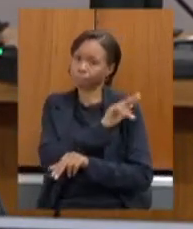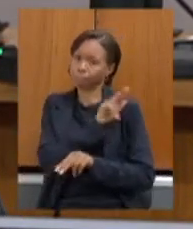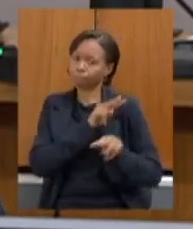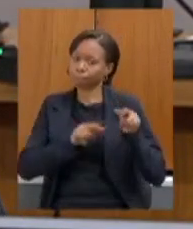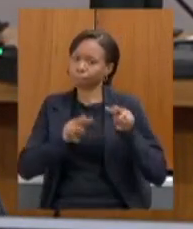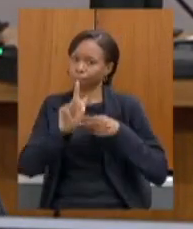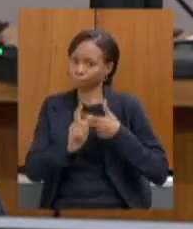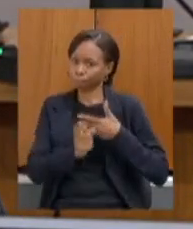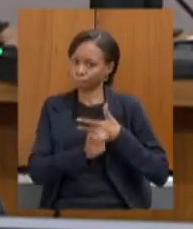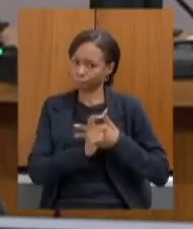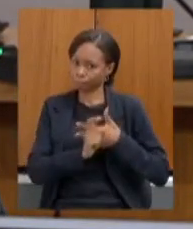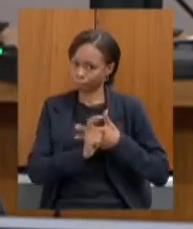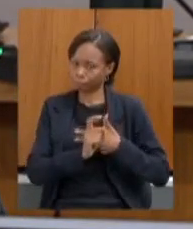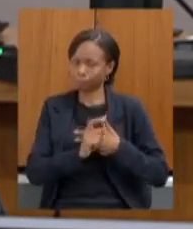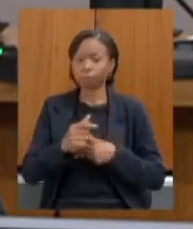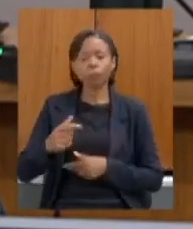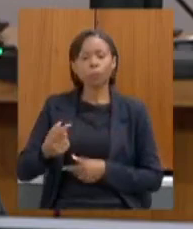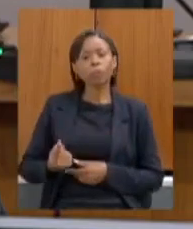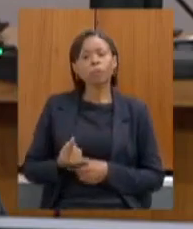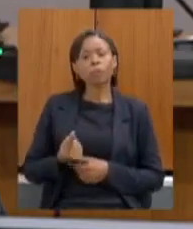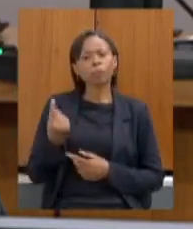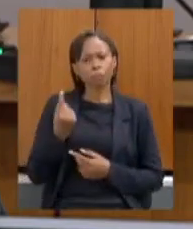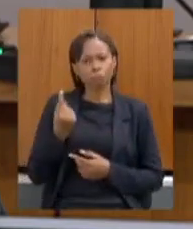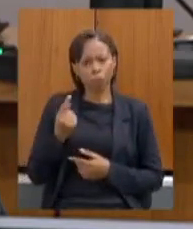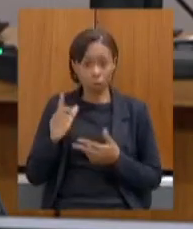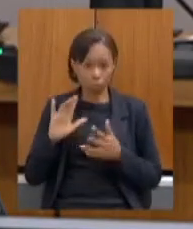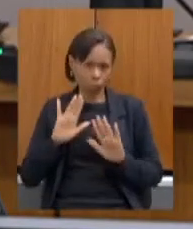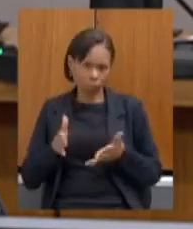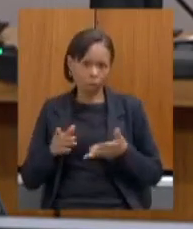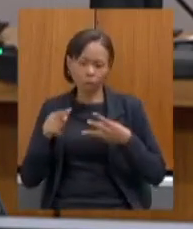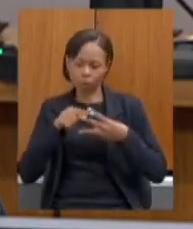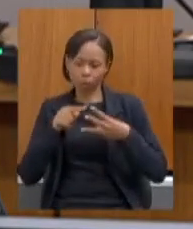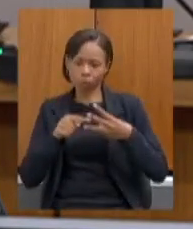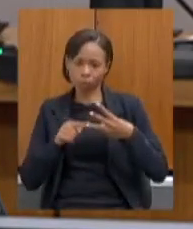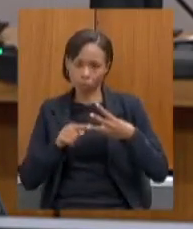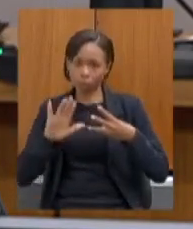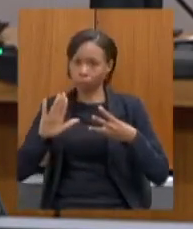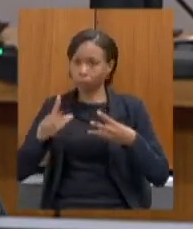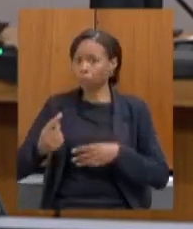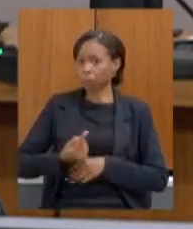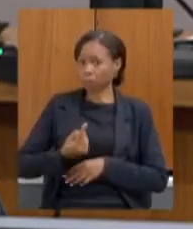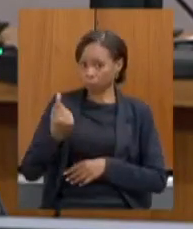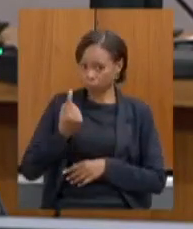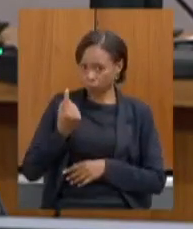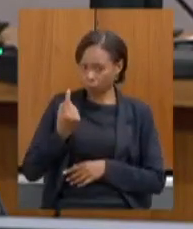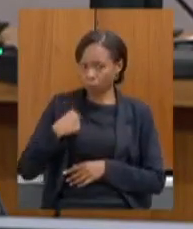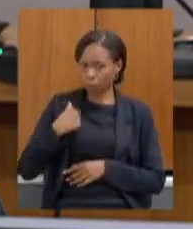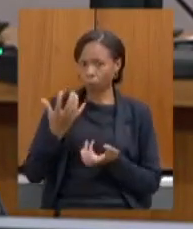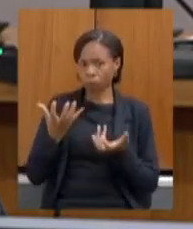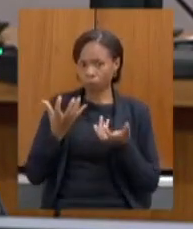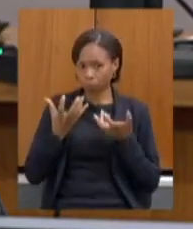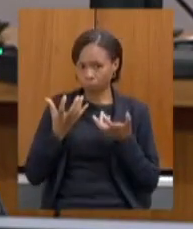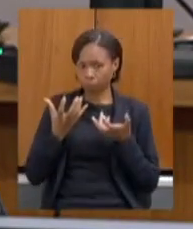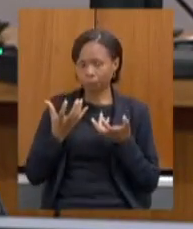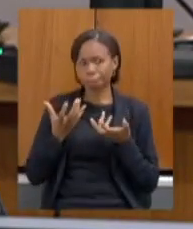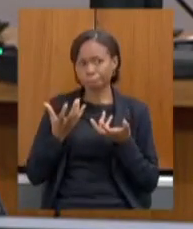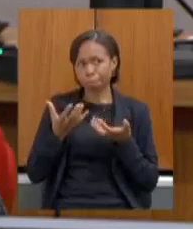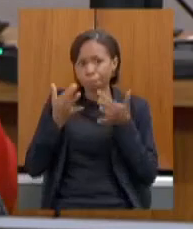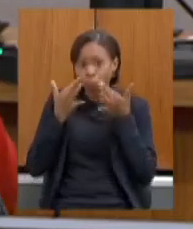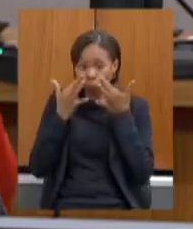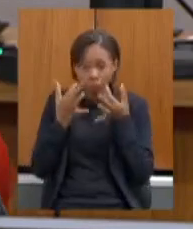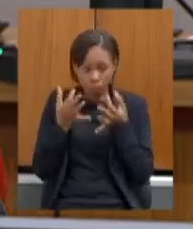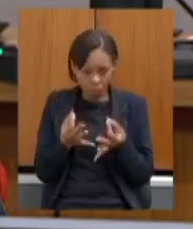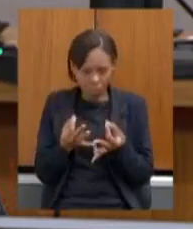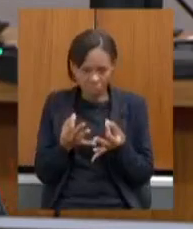secretário, eu queria... São três eixos e queria, primeiro, fazer uma observação. Nós